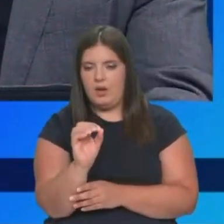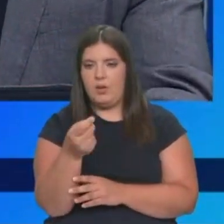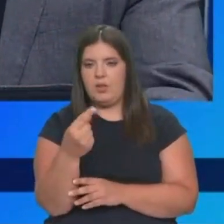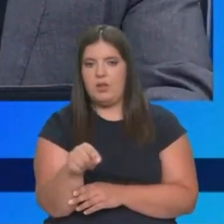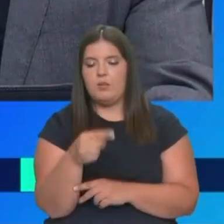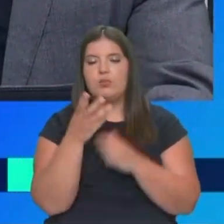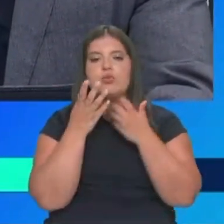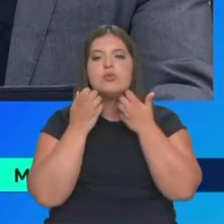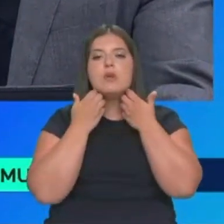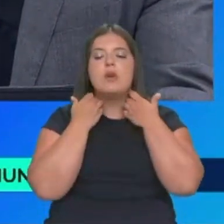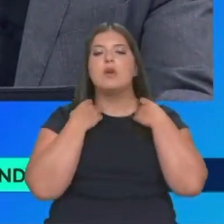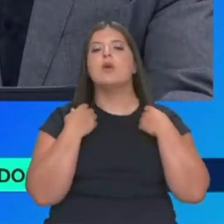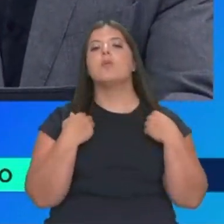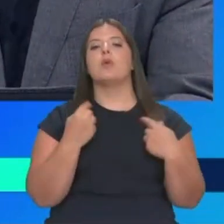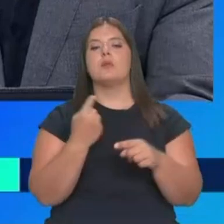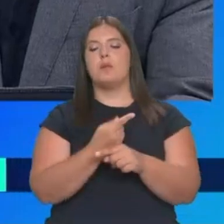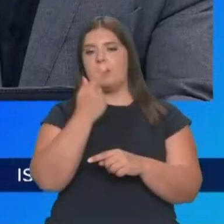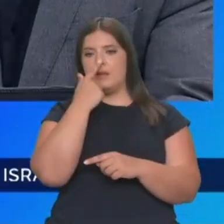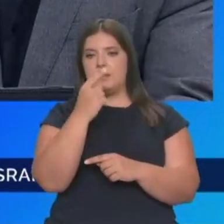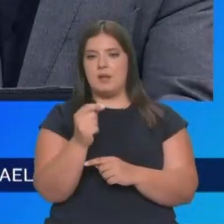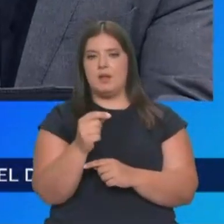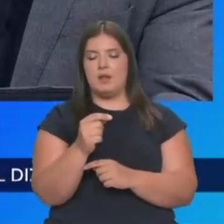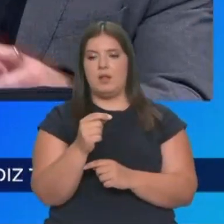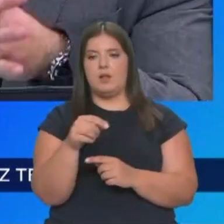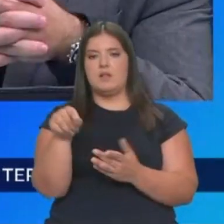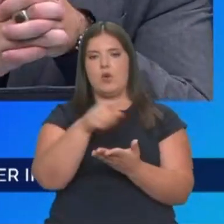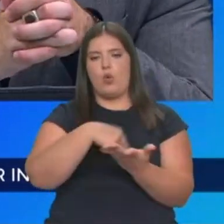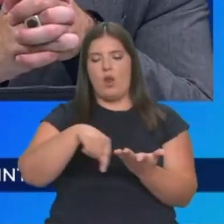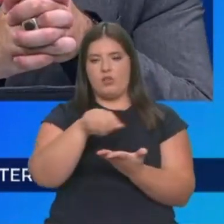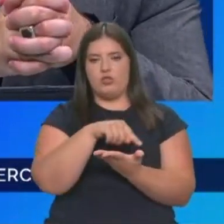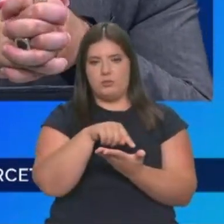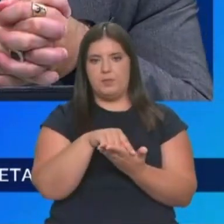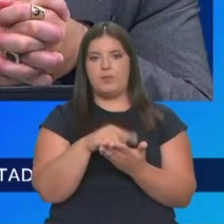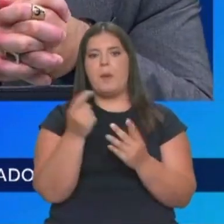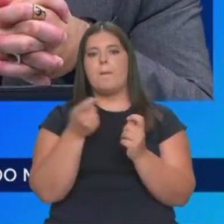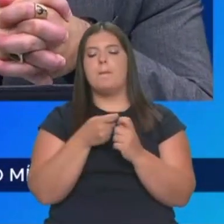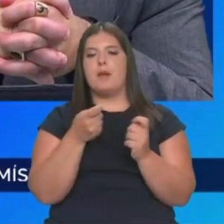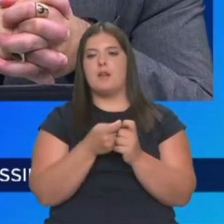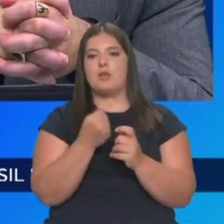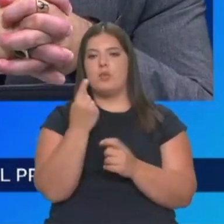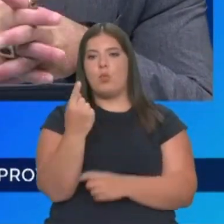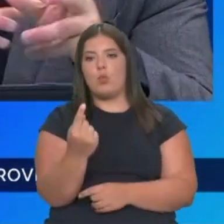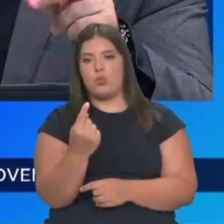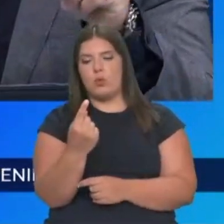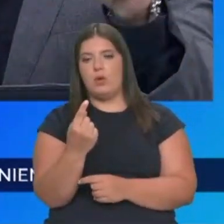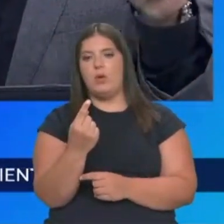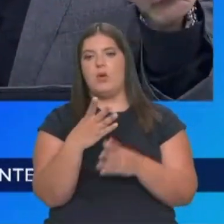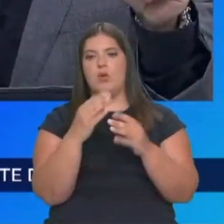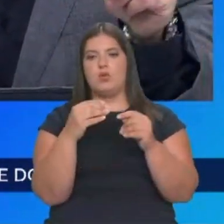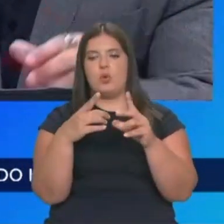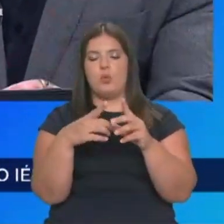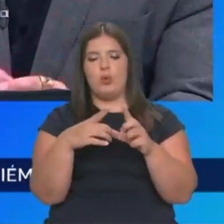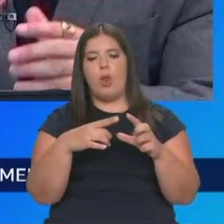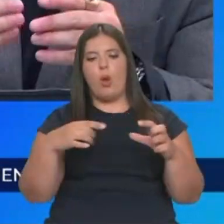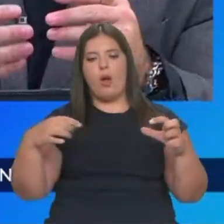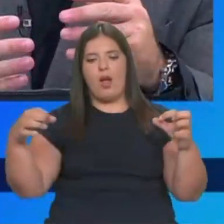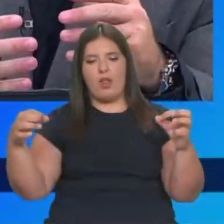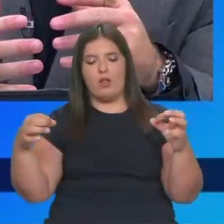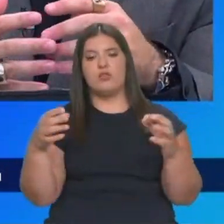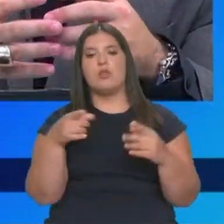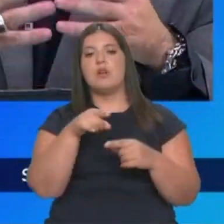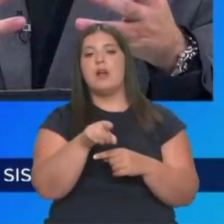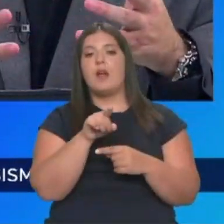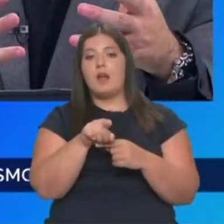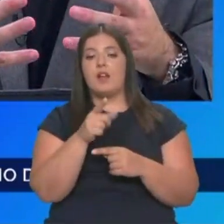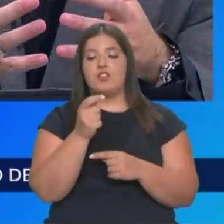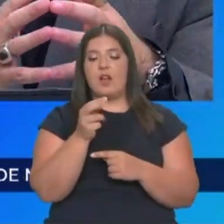temos então algo parecido com órbitas circulares. Órbitas próximas do 1 são órbitas muito alongadas. Este